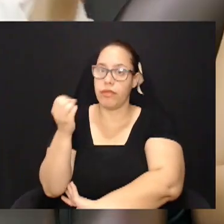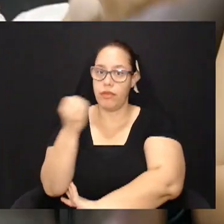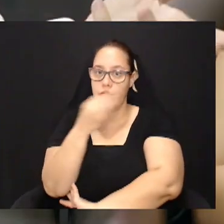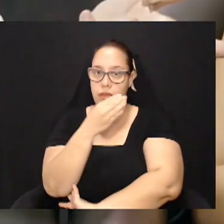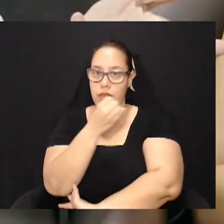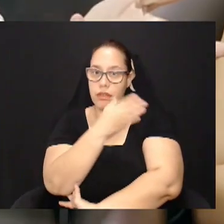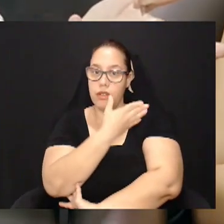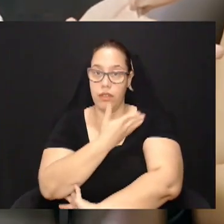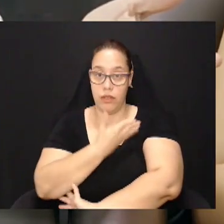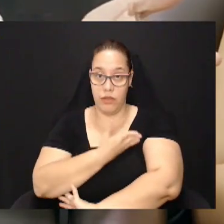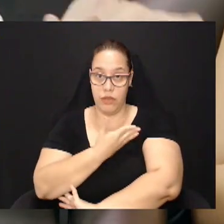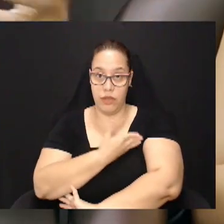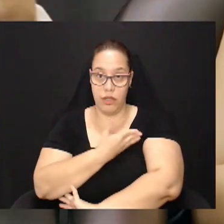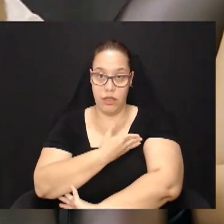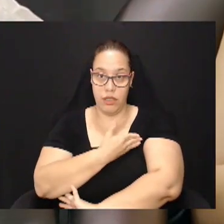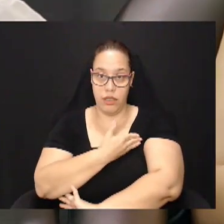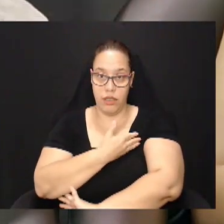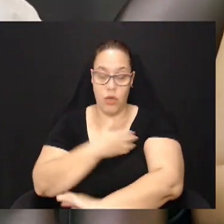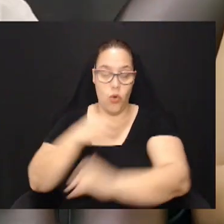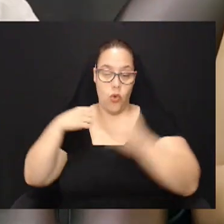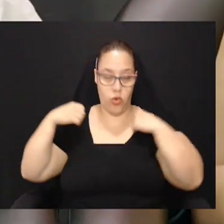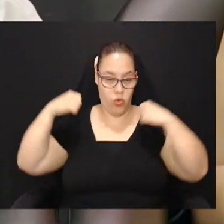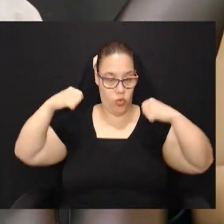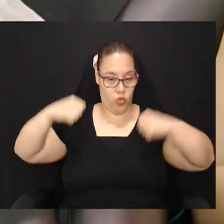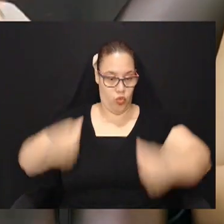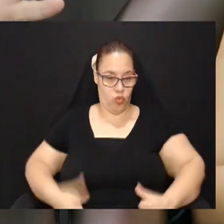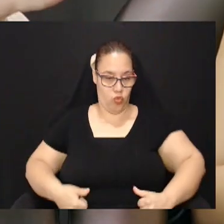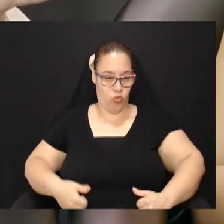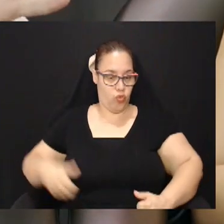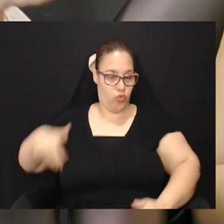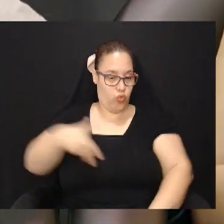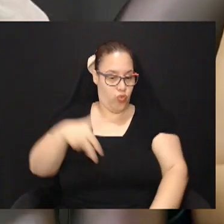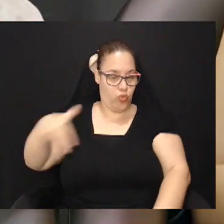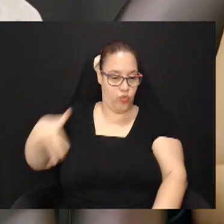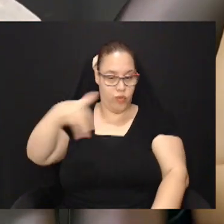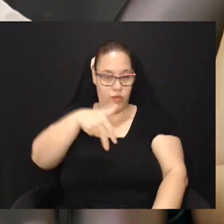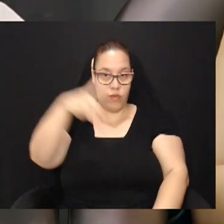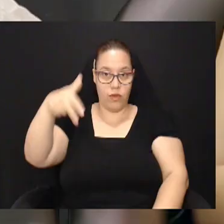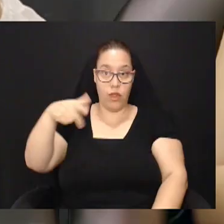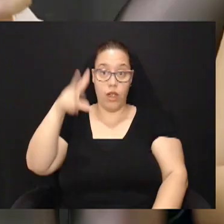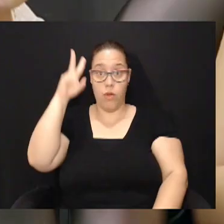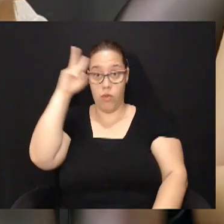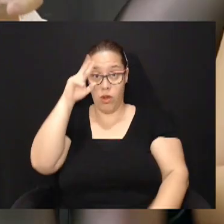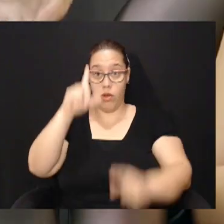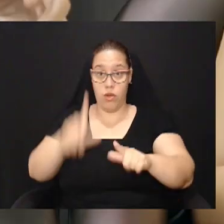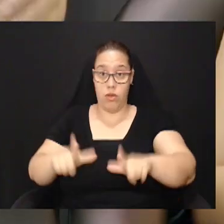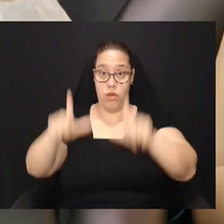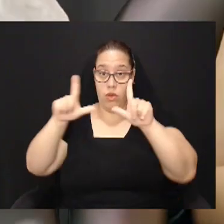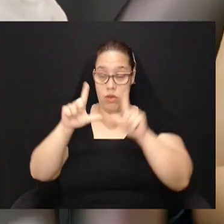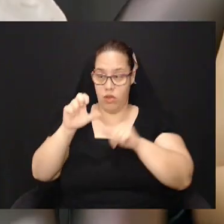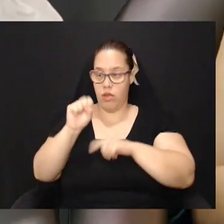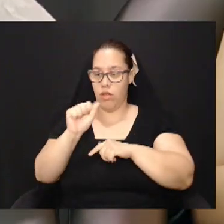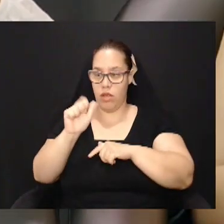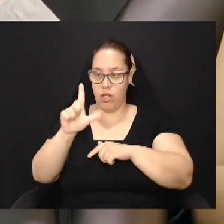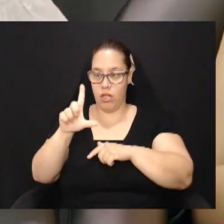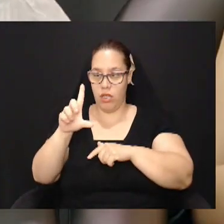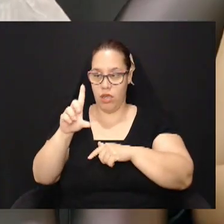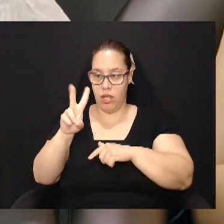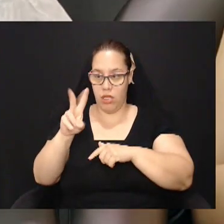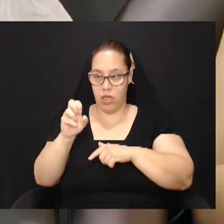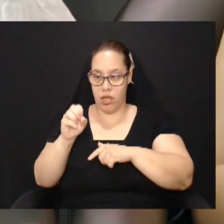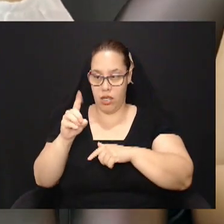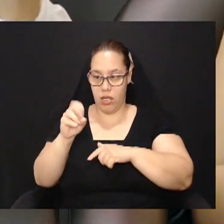um mochilão, né? Eu me lembro de um quadro do Salvador Dalí que chama A